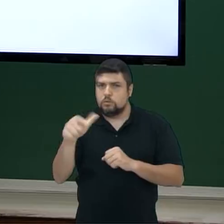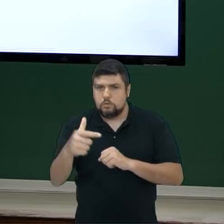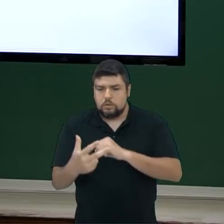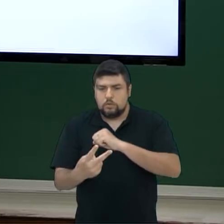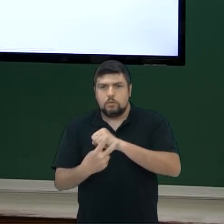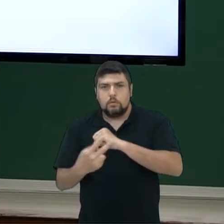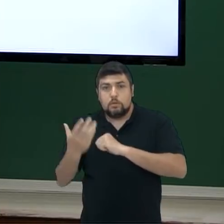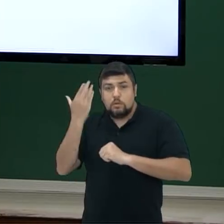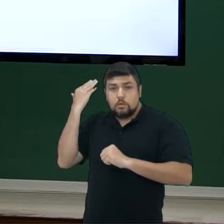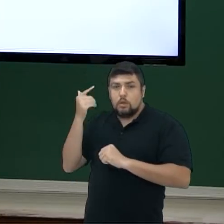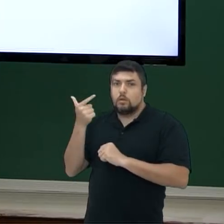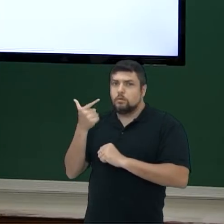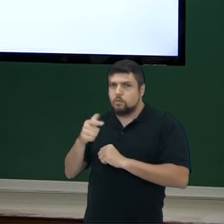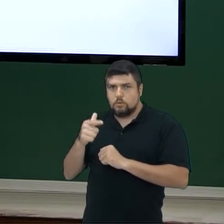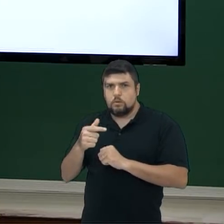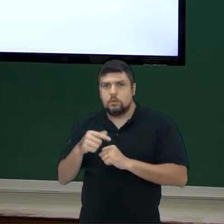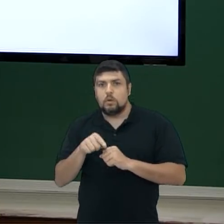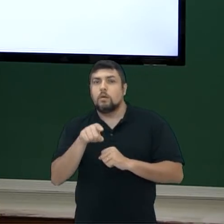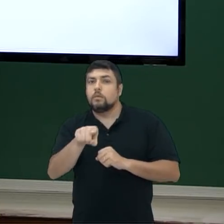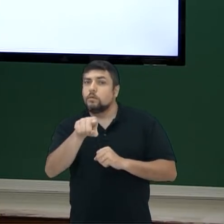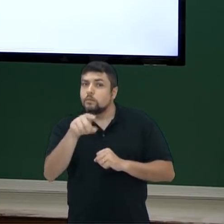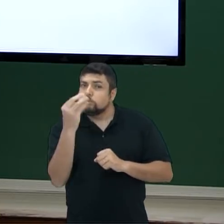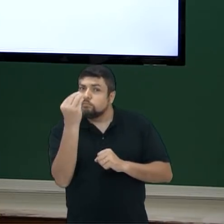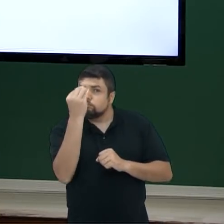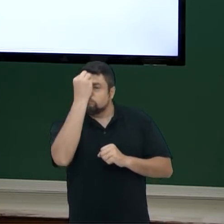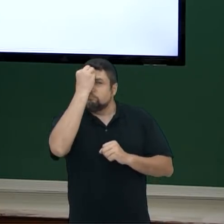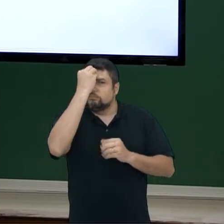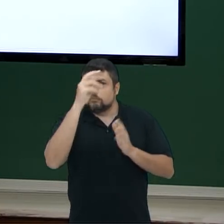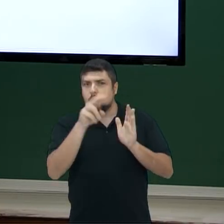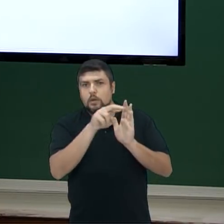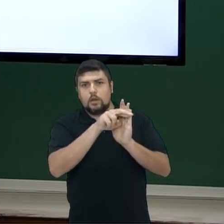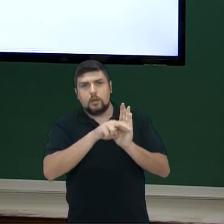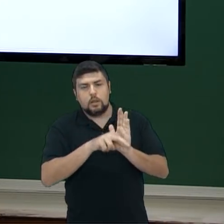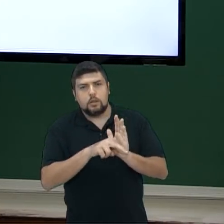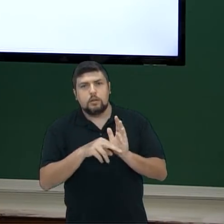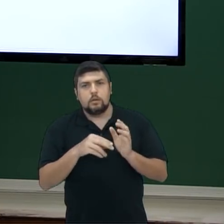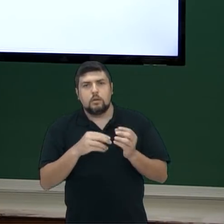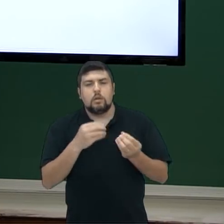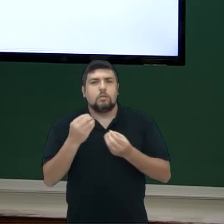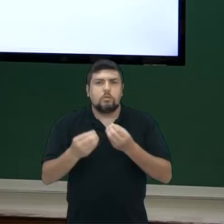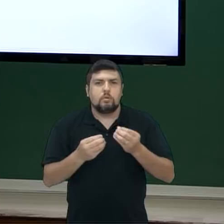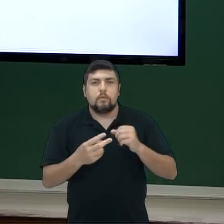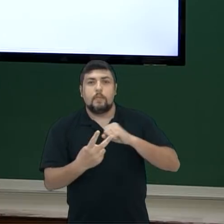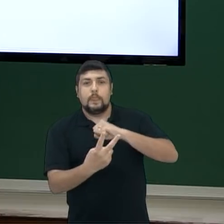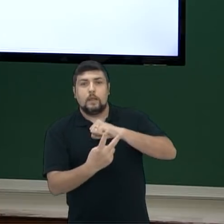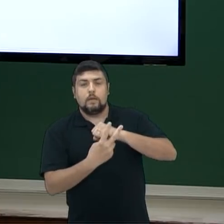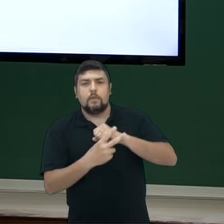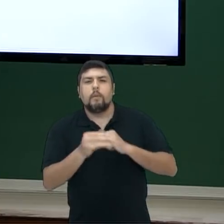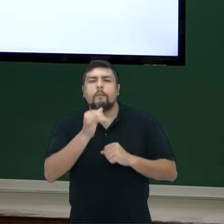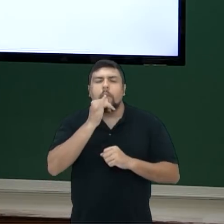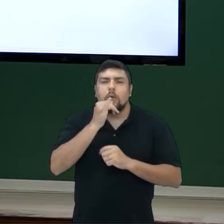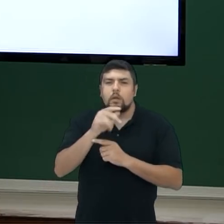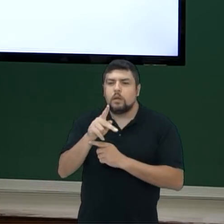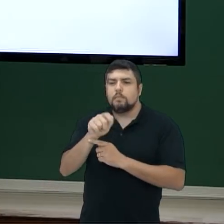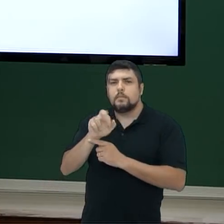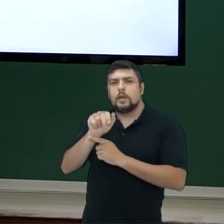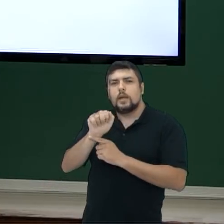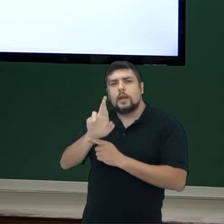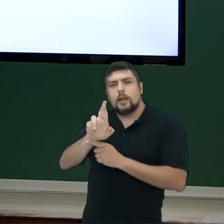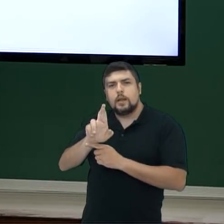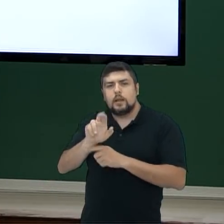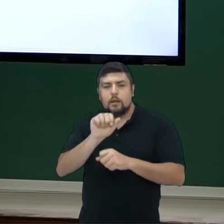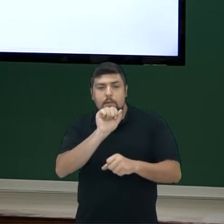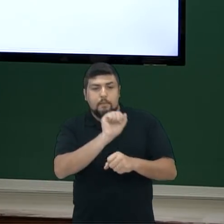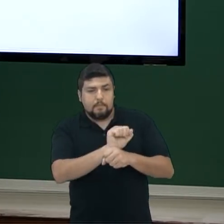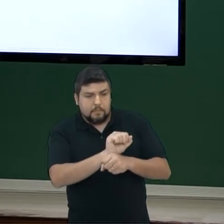cuidado, você que tem que saber sempre a regrinha. Então você vai lá e procura o verbo, eu quero saber como que é parar, sempre o verbo no infinitivo.